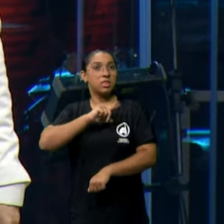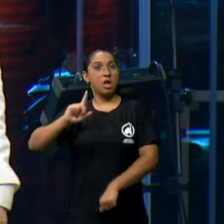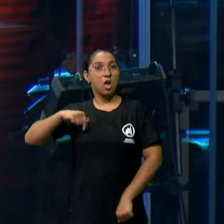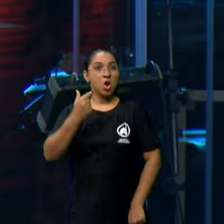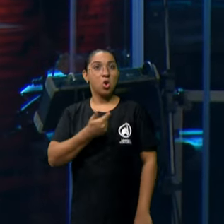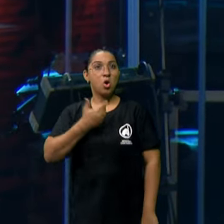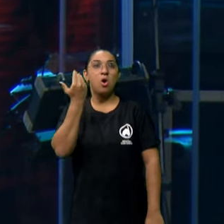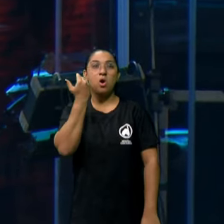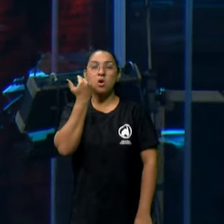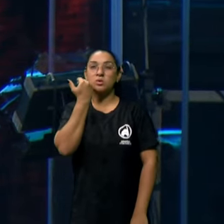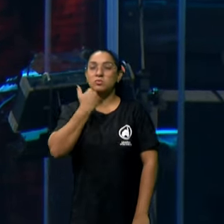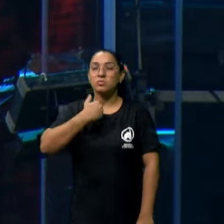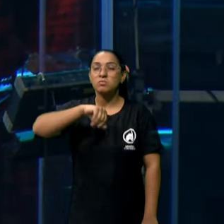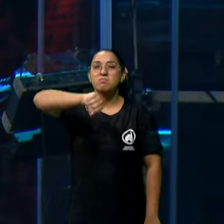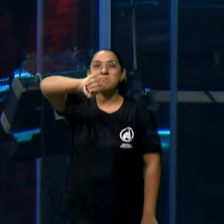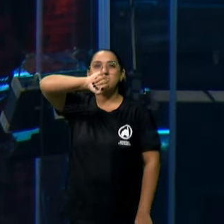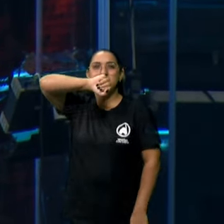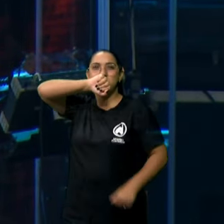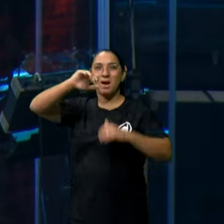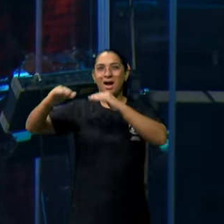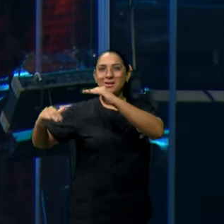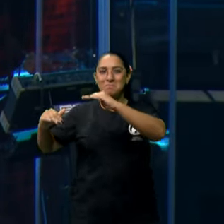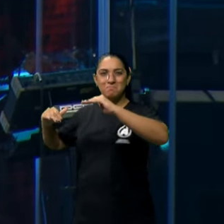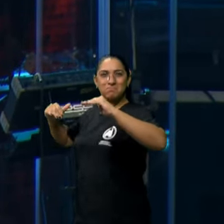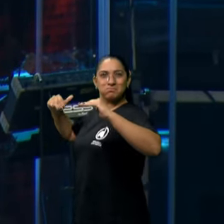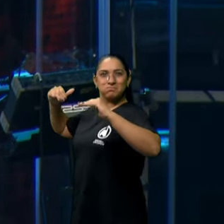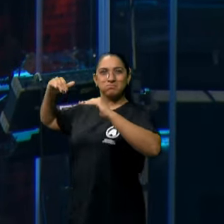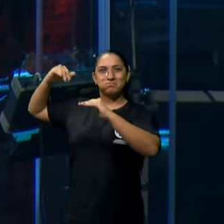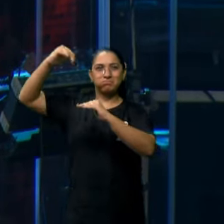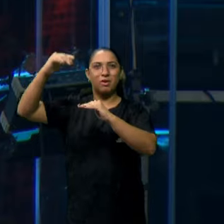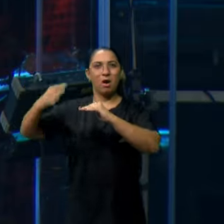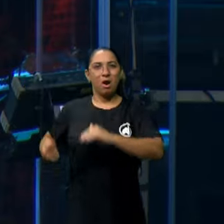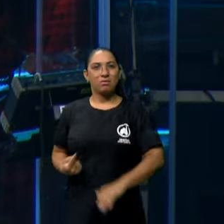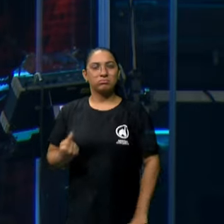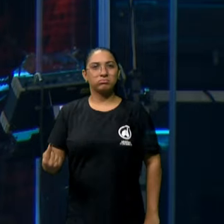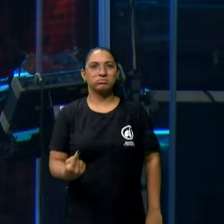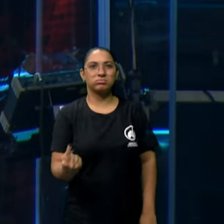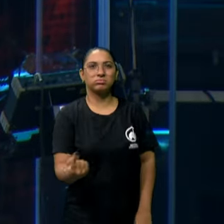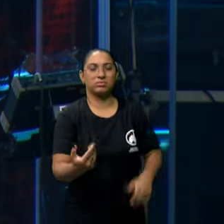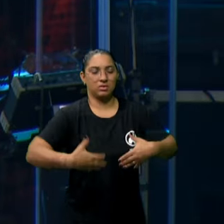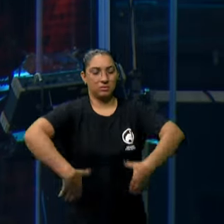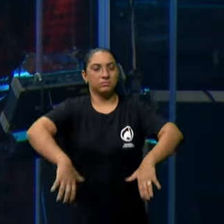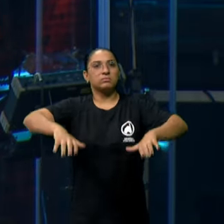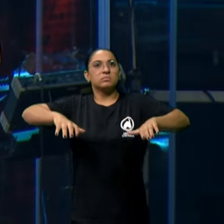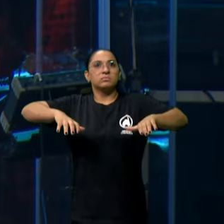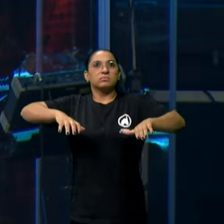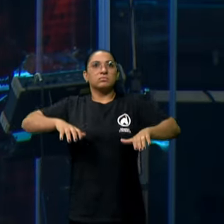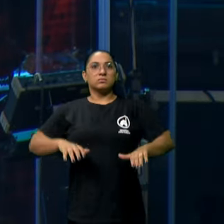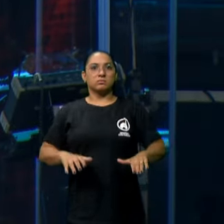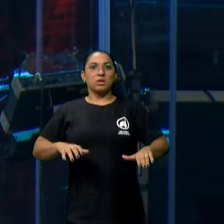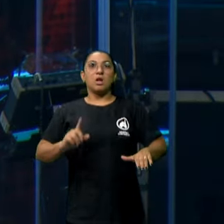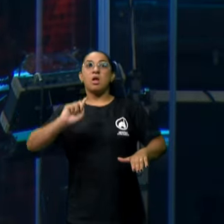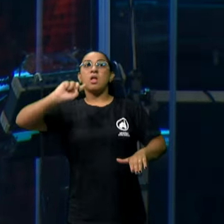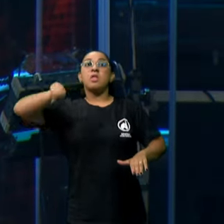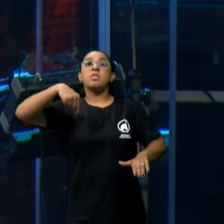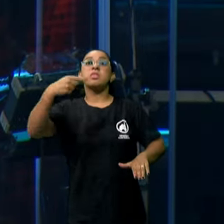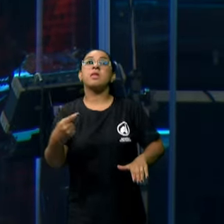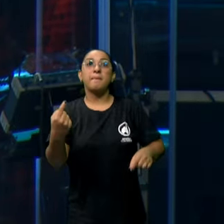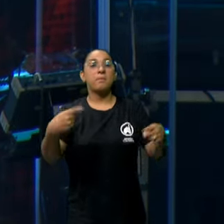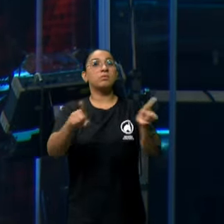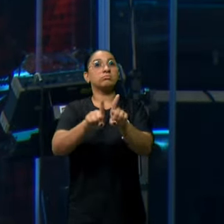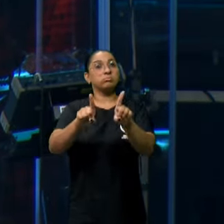língua se sentou no trono e depois desta cena aparece o seu filho e